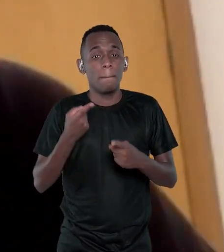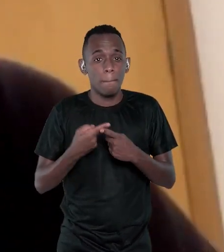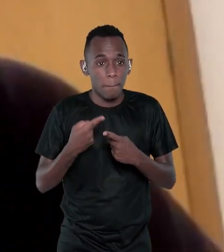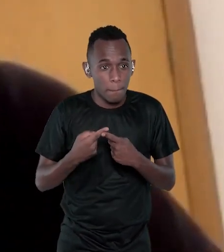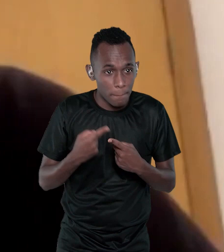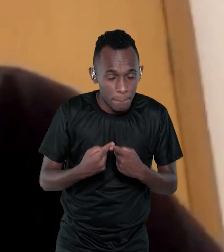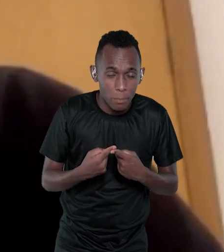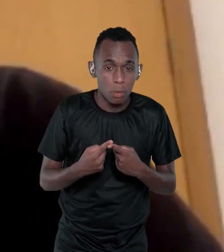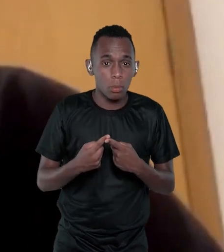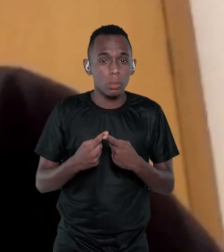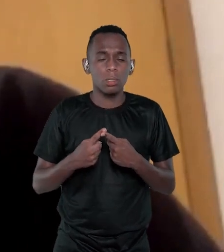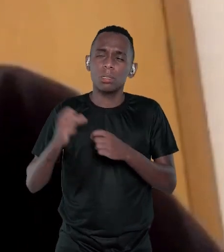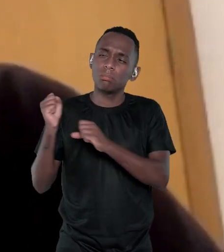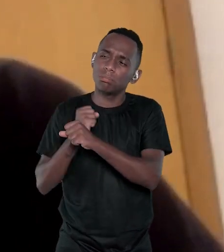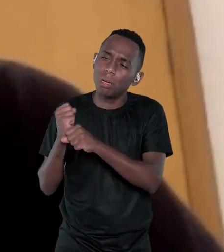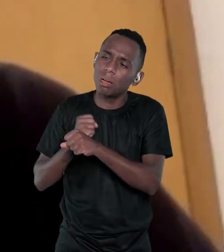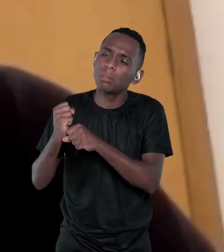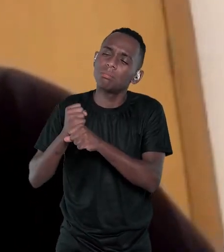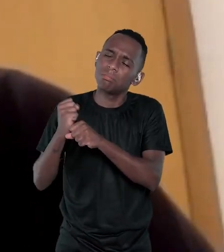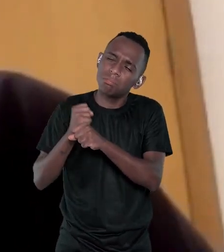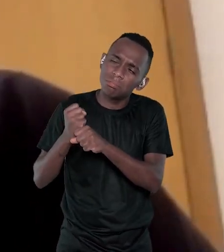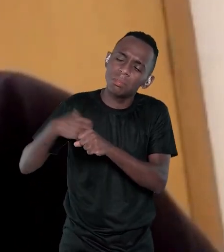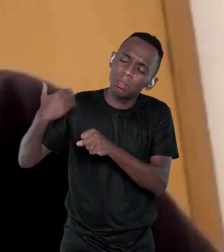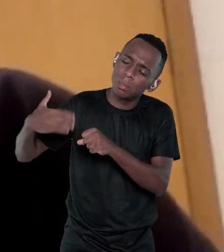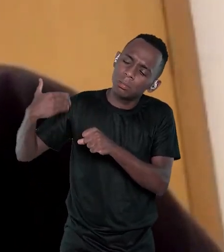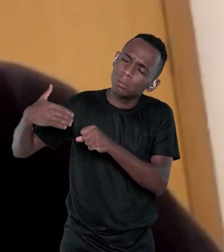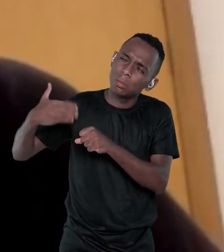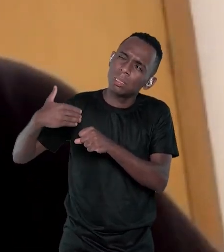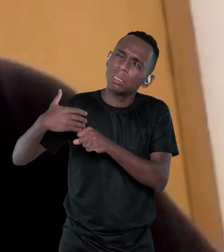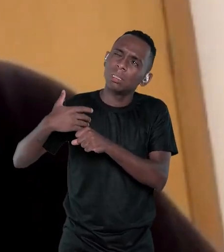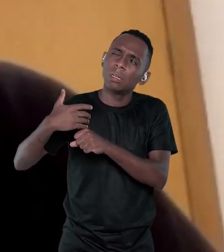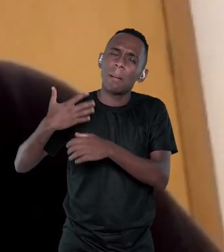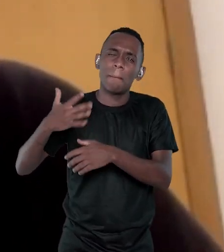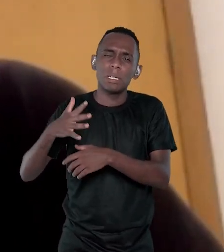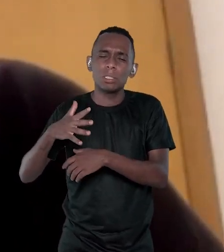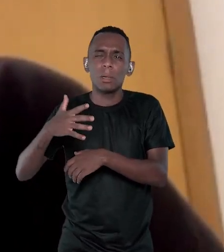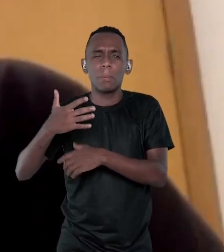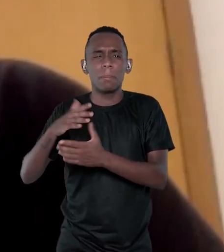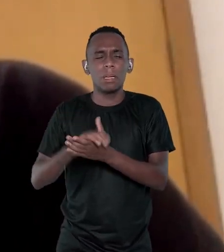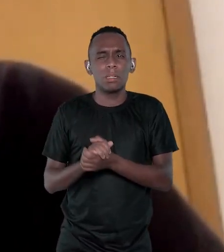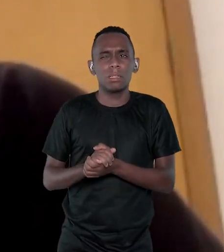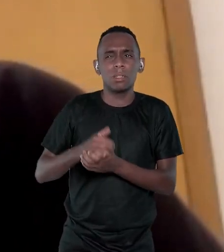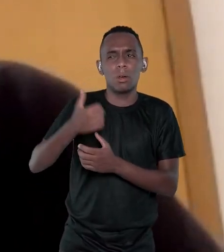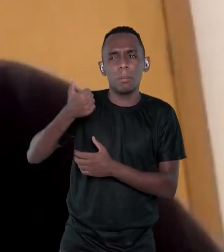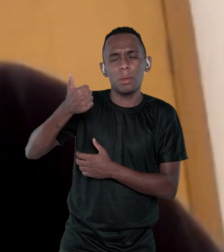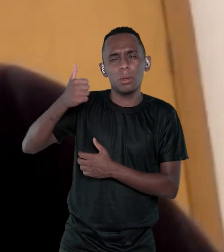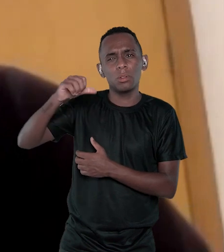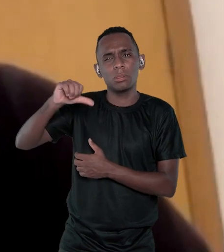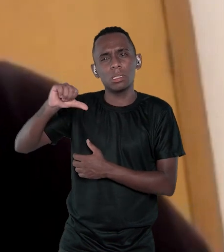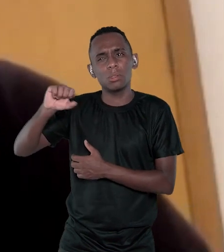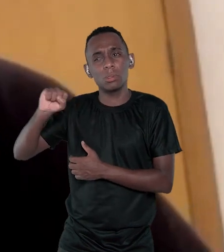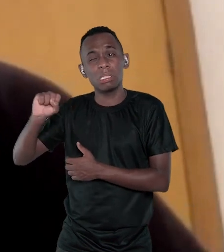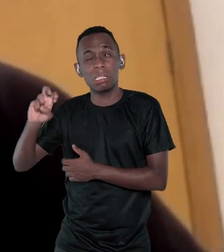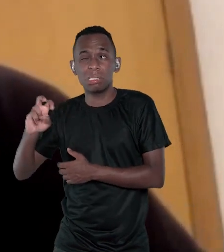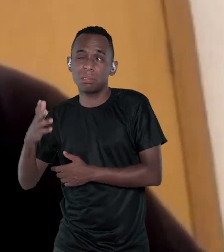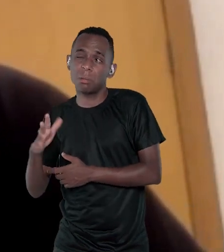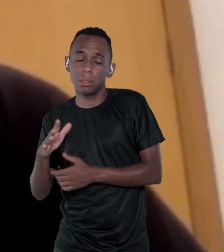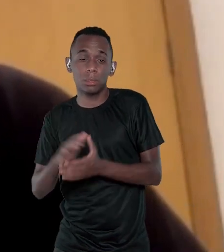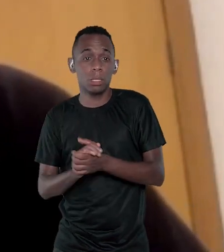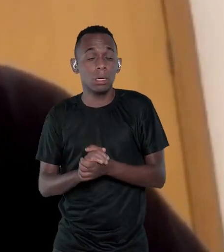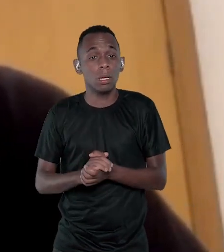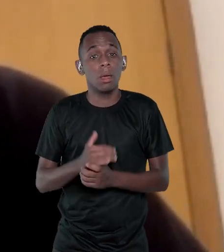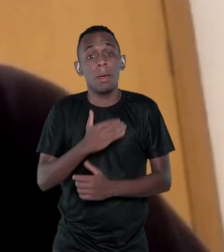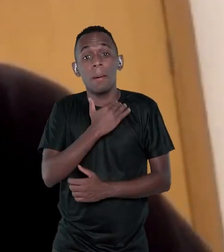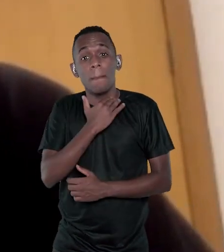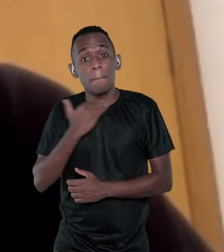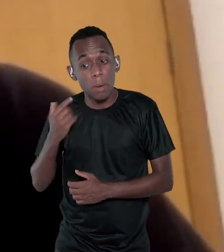feito. Passado anos e anos, década de 80, de 85, se